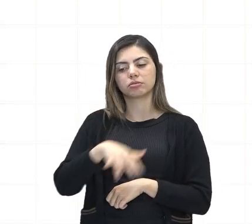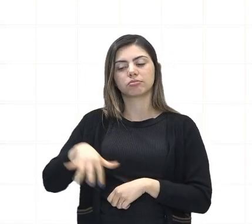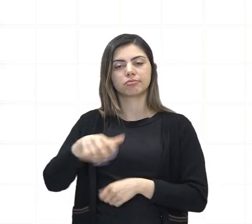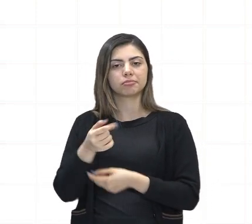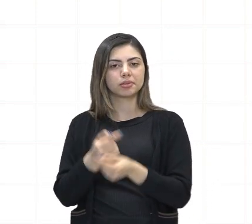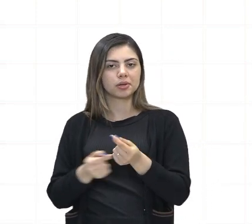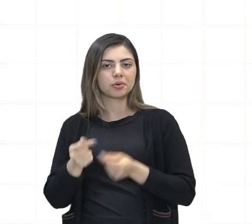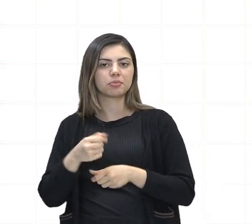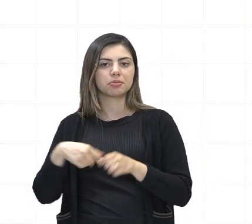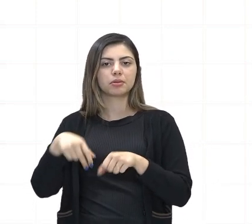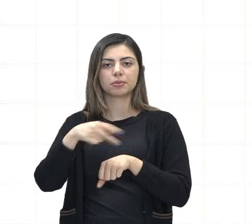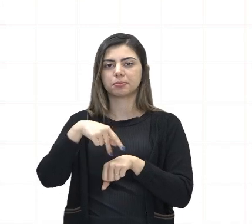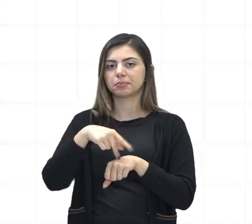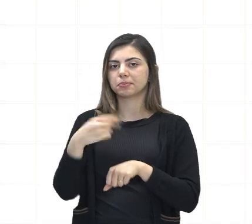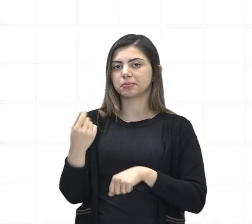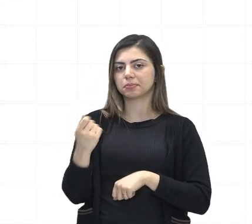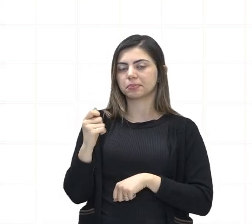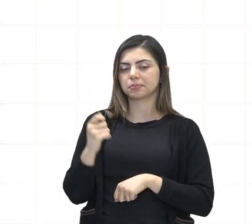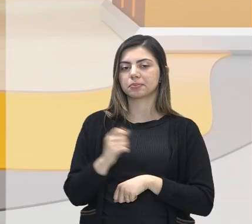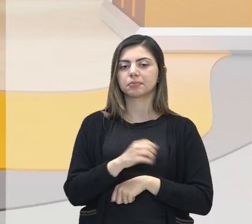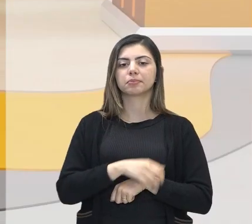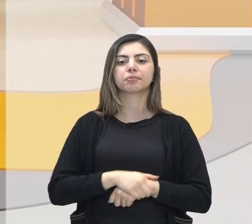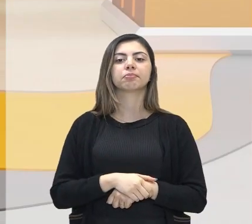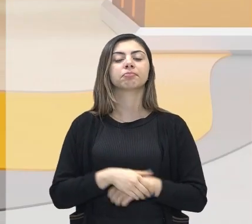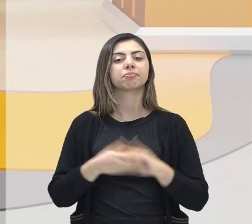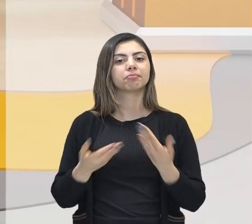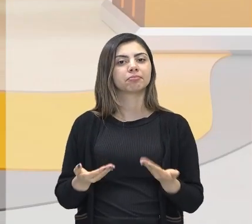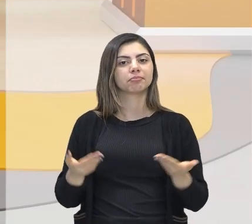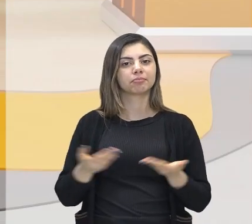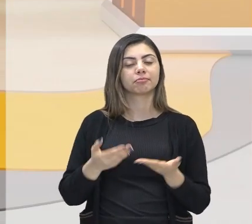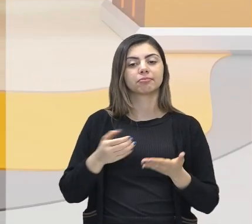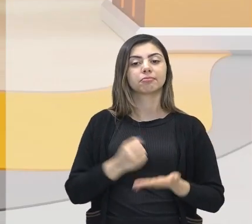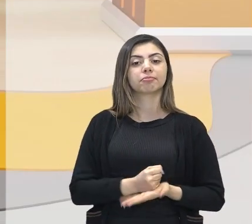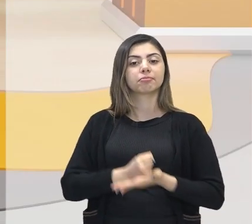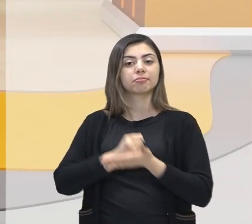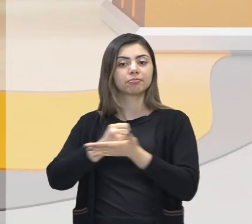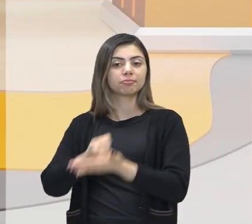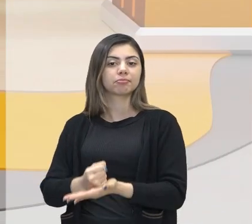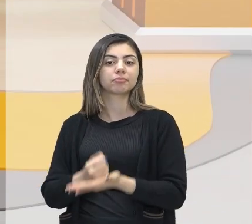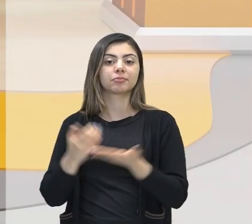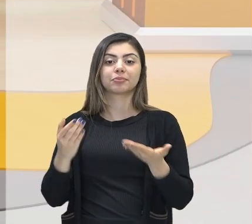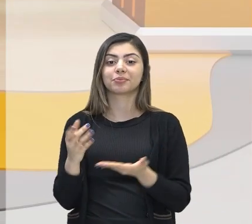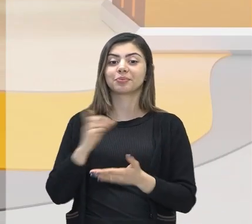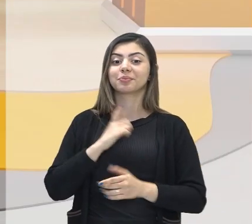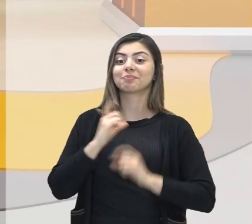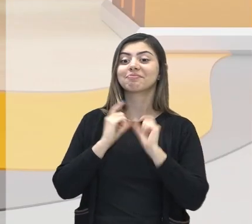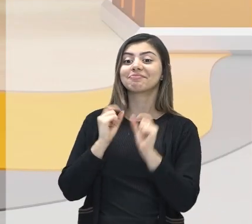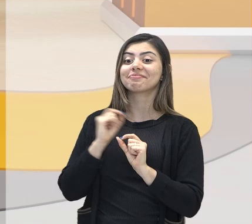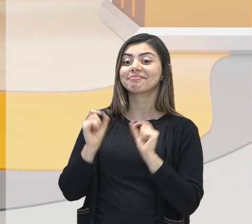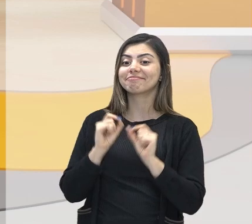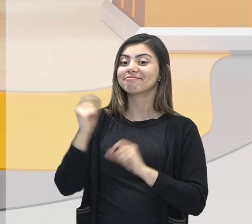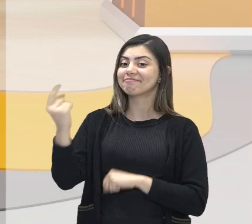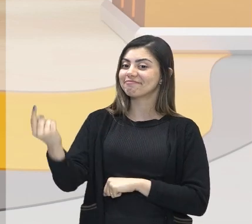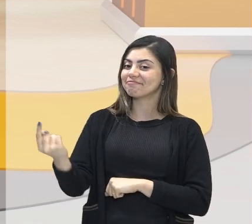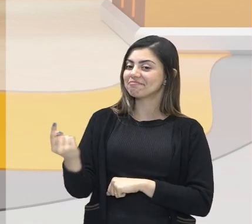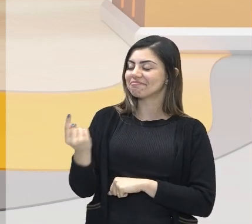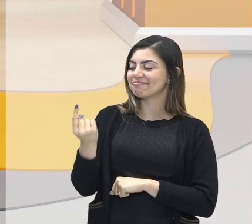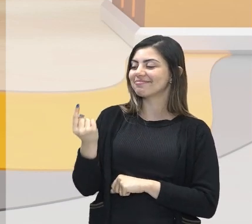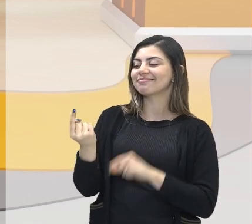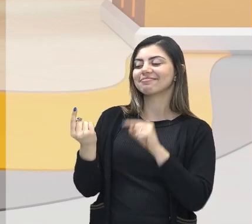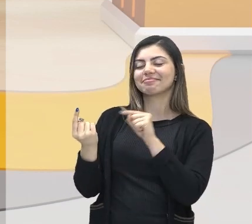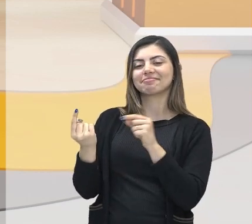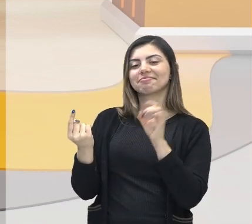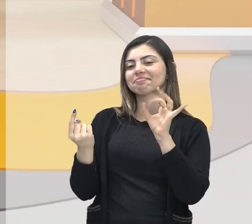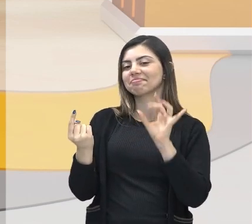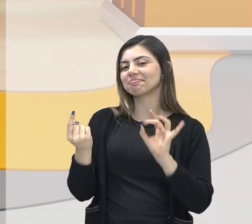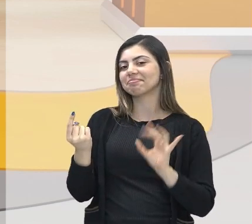geral. Sobre essa coisa do transporte, a gente tem aqui ele, né, o ícone, esse nosso querido